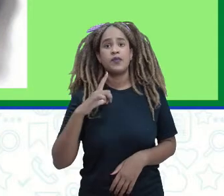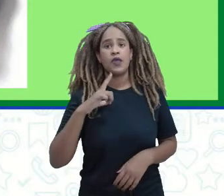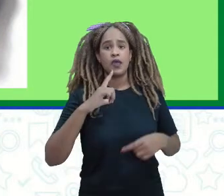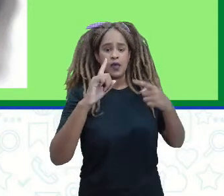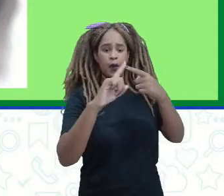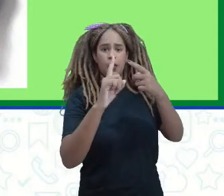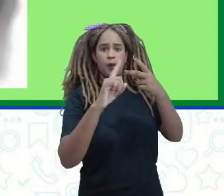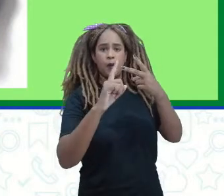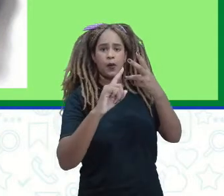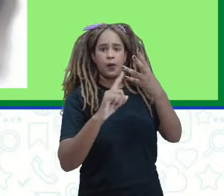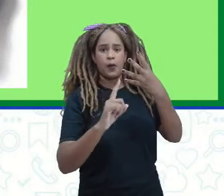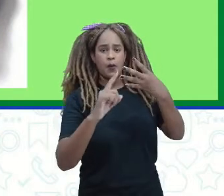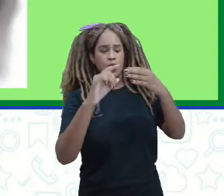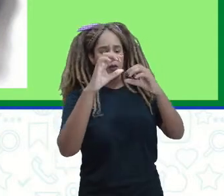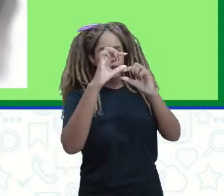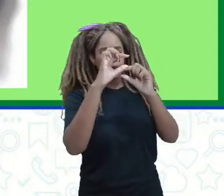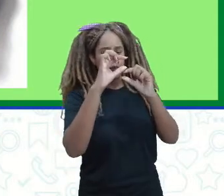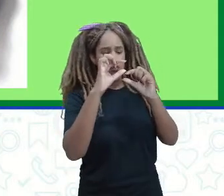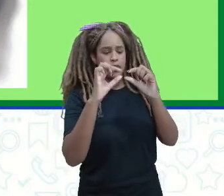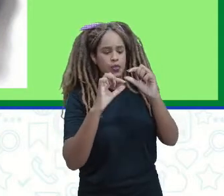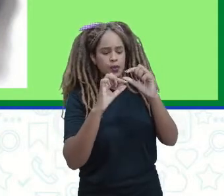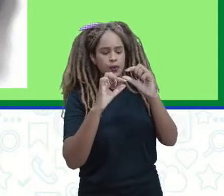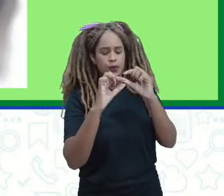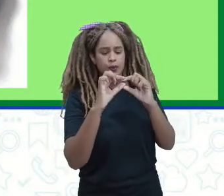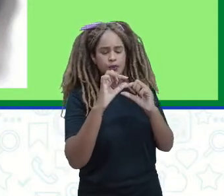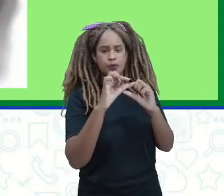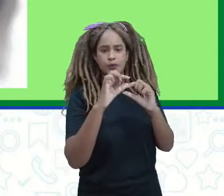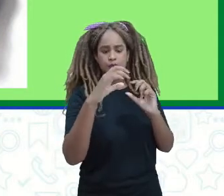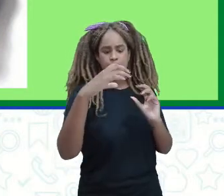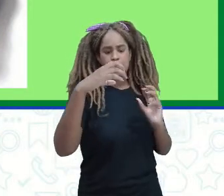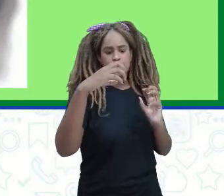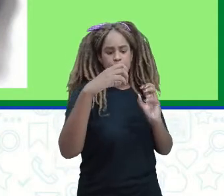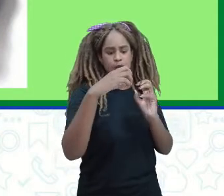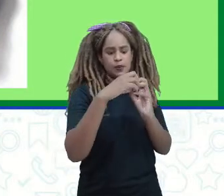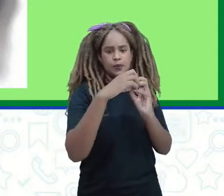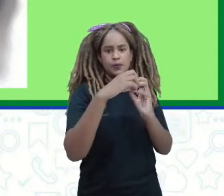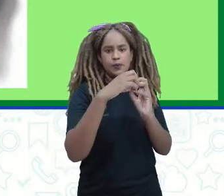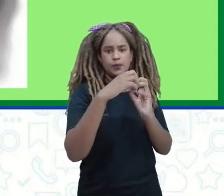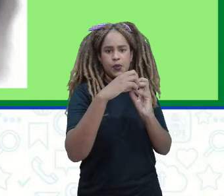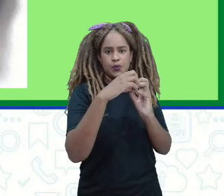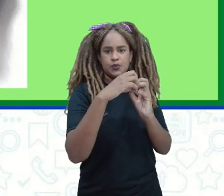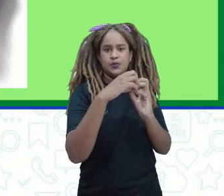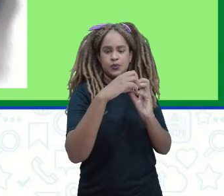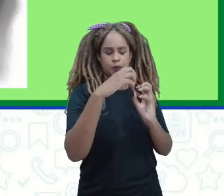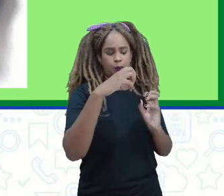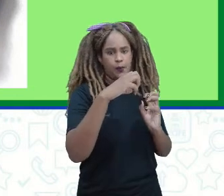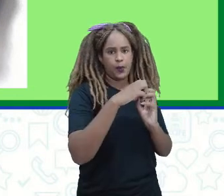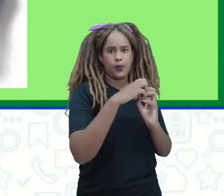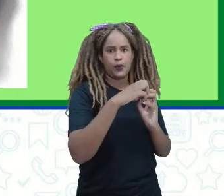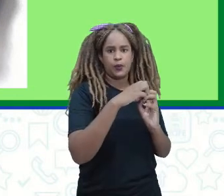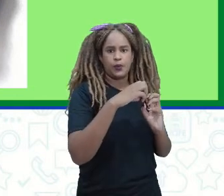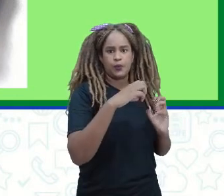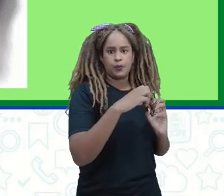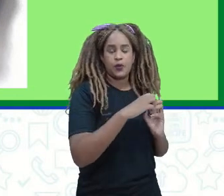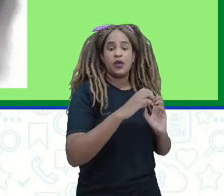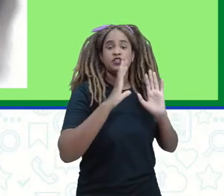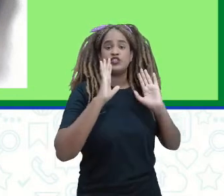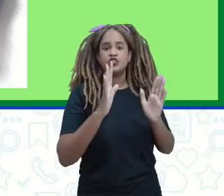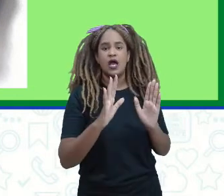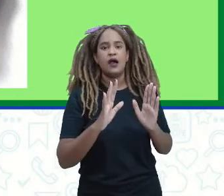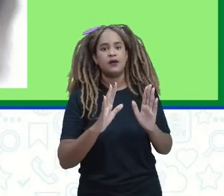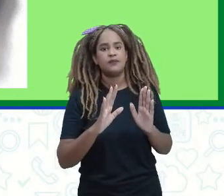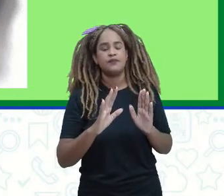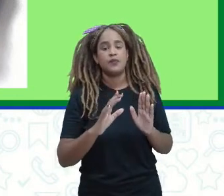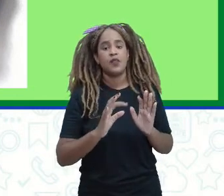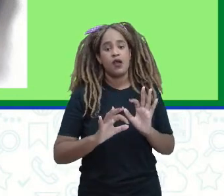aí unidinhas, né? Uma sendo atraída pela outra. E aí ela já tá toda polida, né? Ela